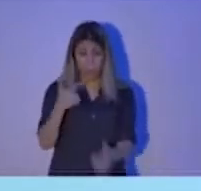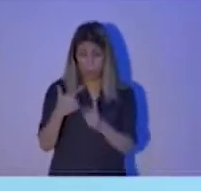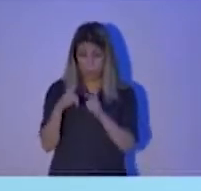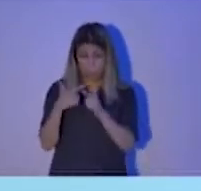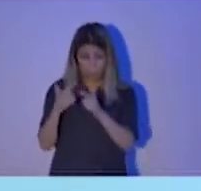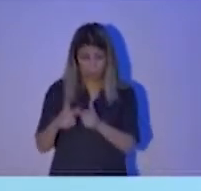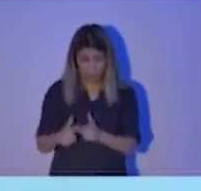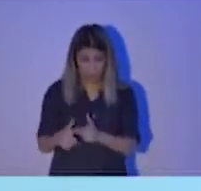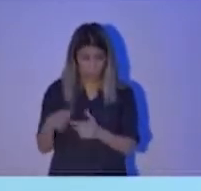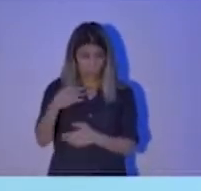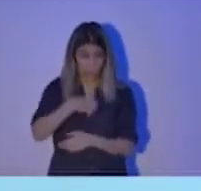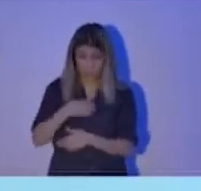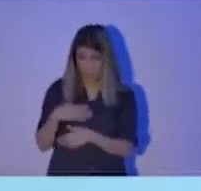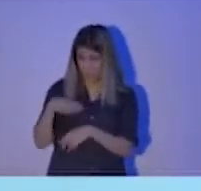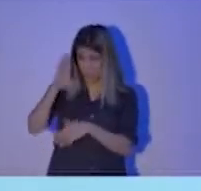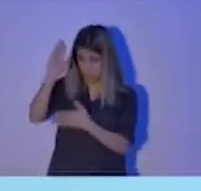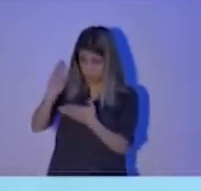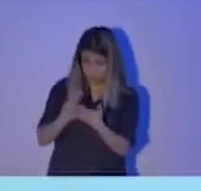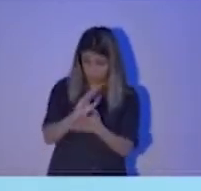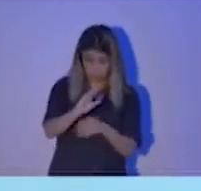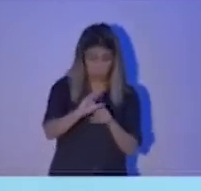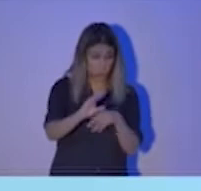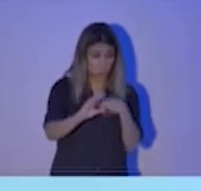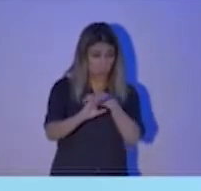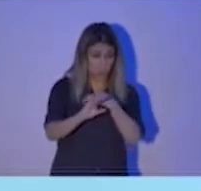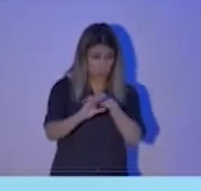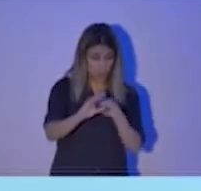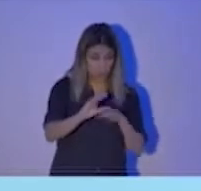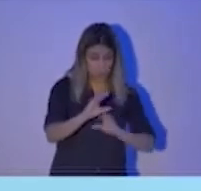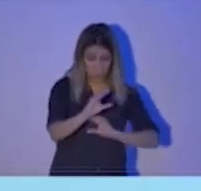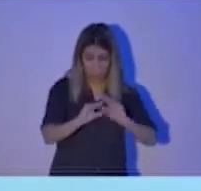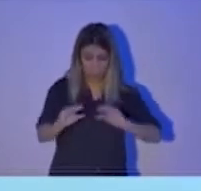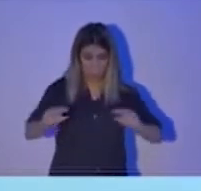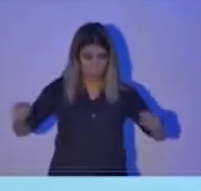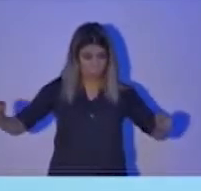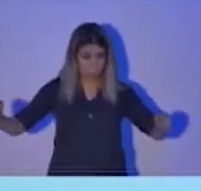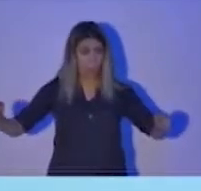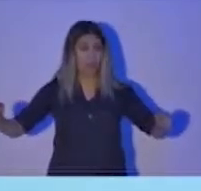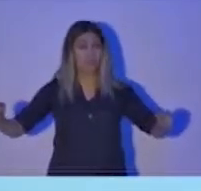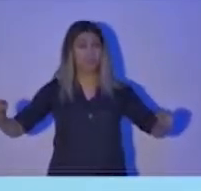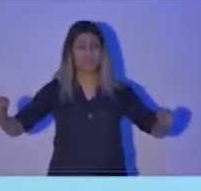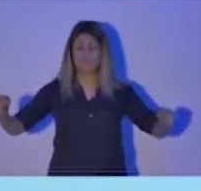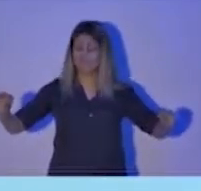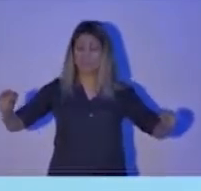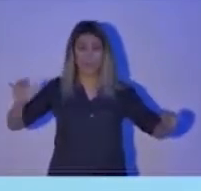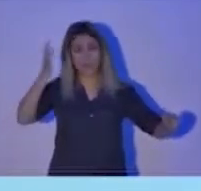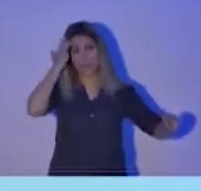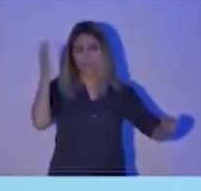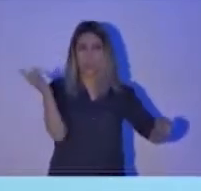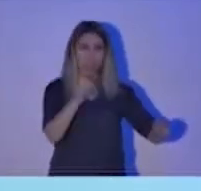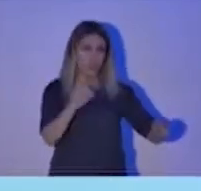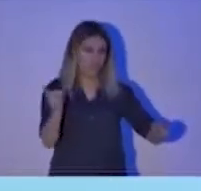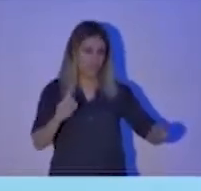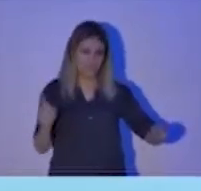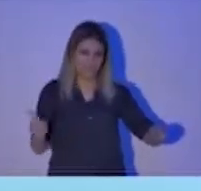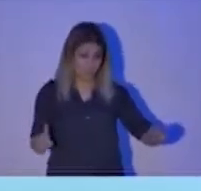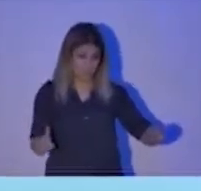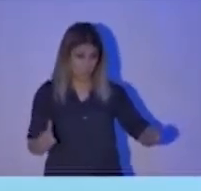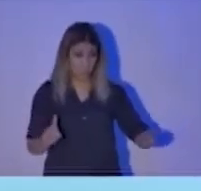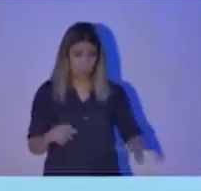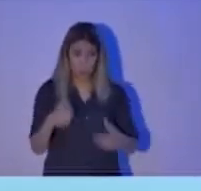Acreditamos que o recurso público ele deve financiar a educação pública, está num país já de tão parcos